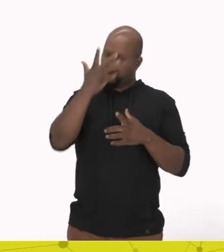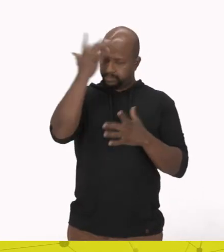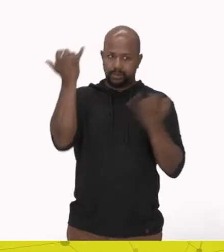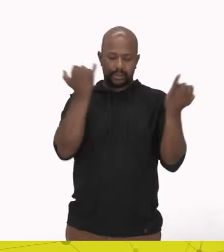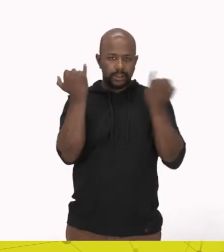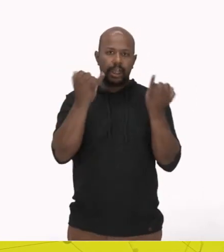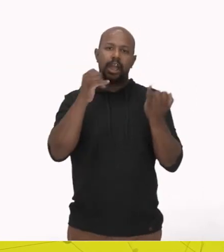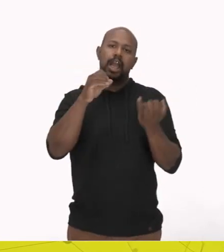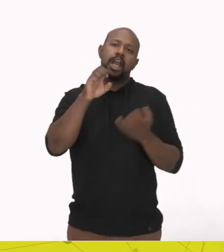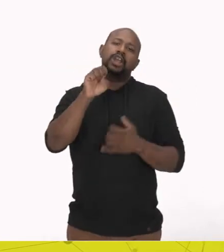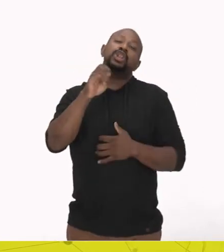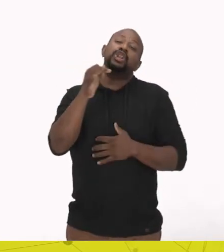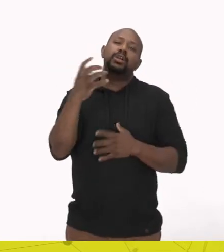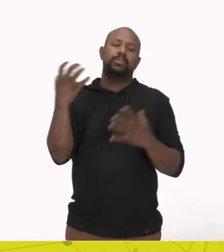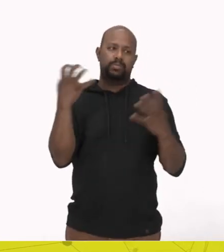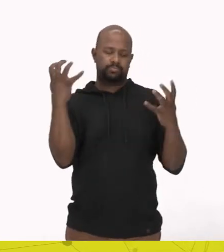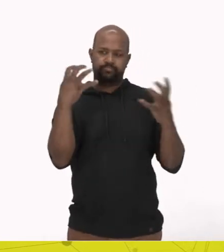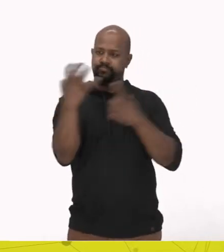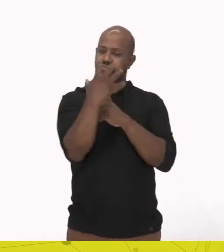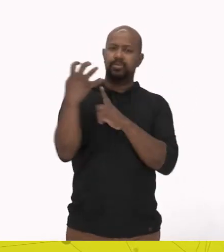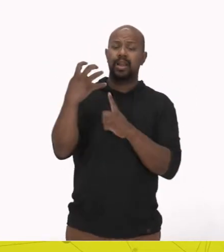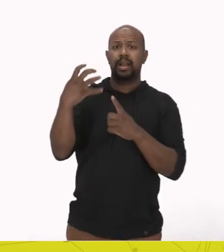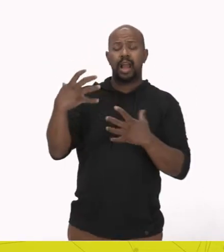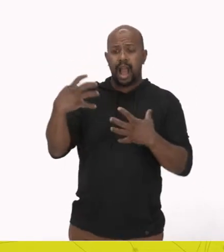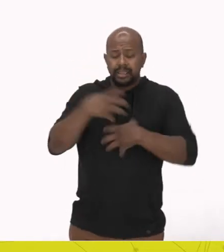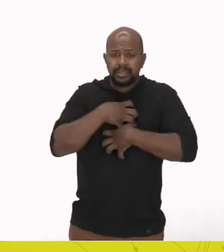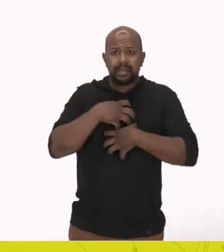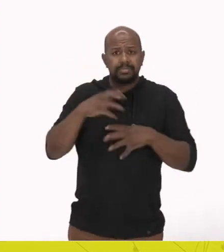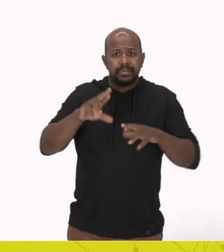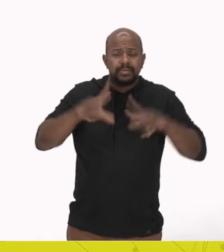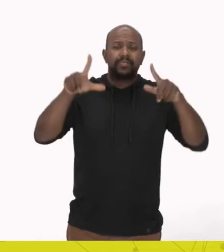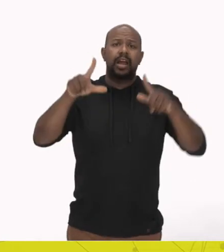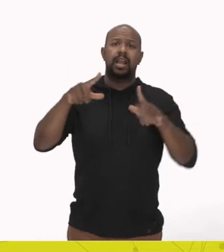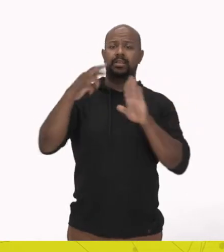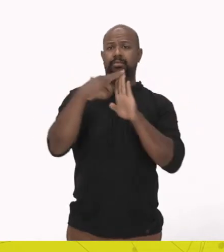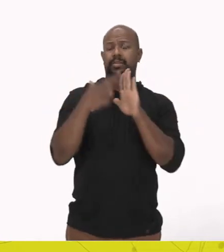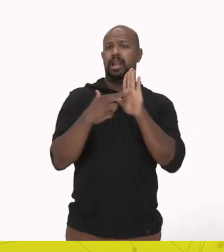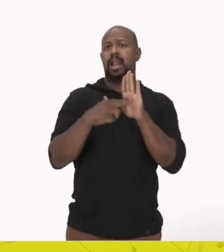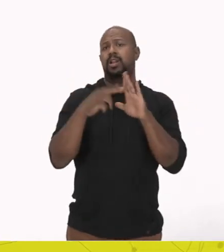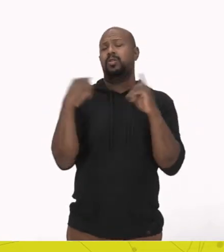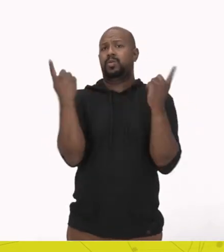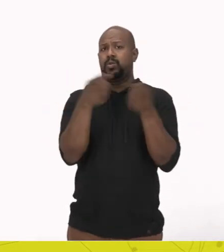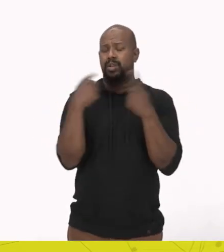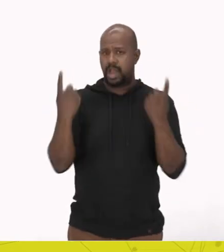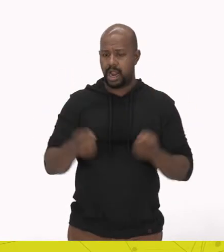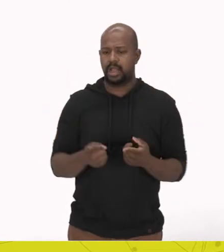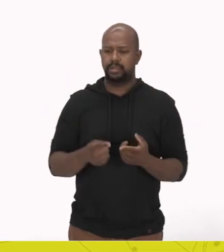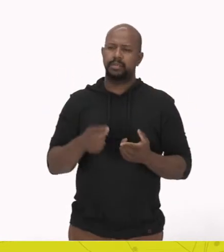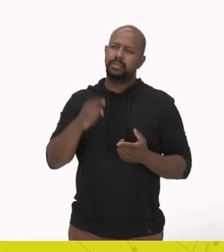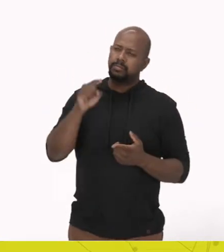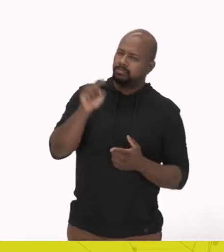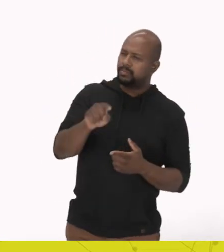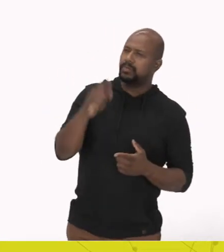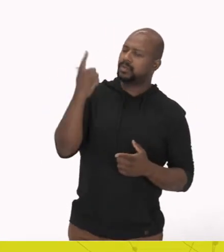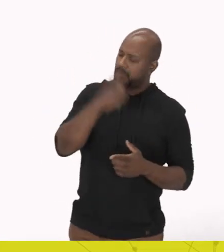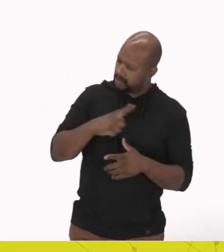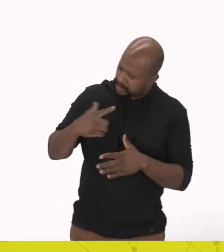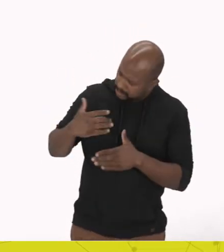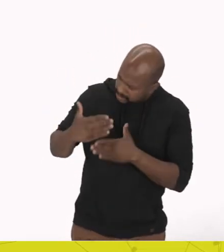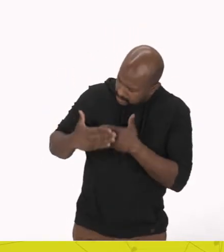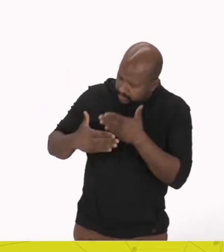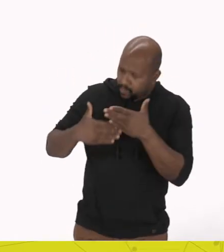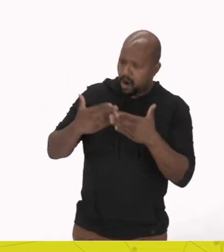pessoas recebem os estímulos do ambiente de maneira divergente dos padrões convencionais e com isso